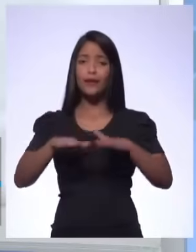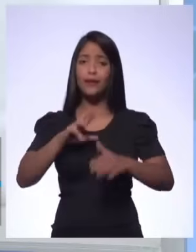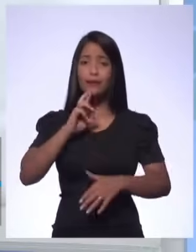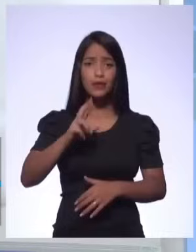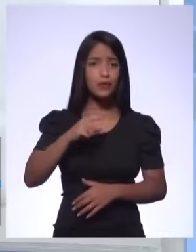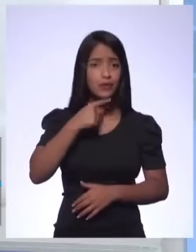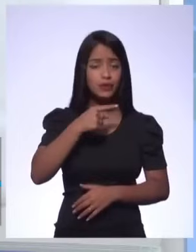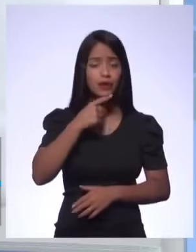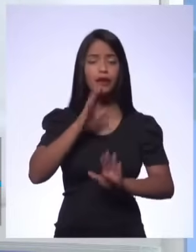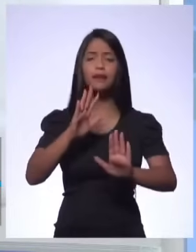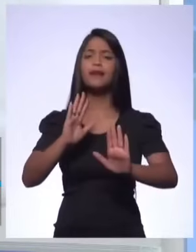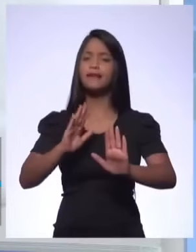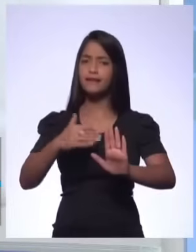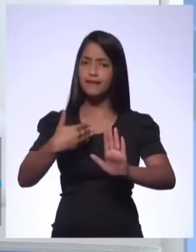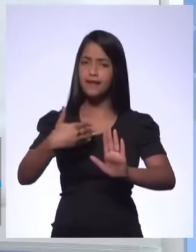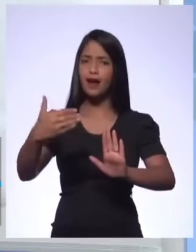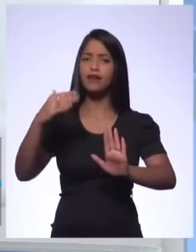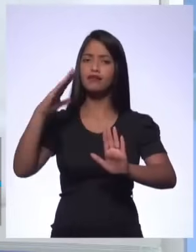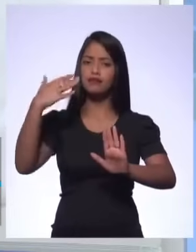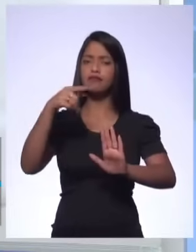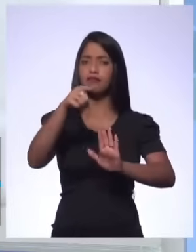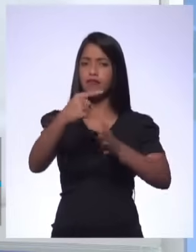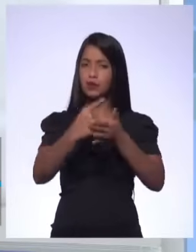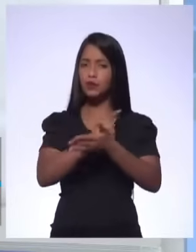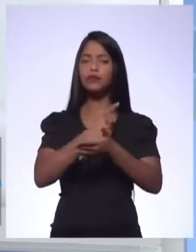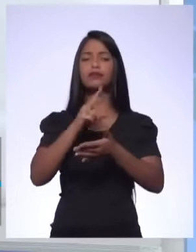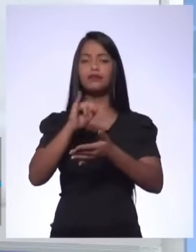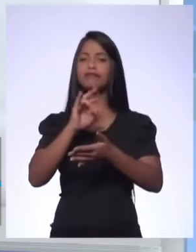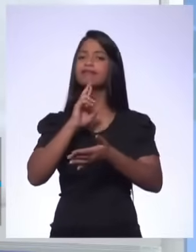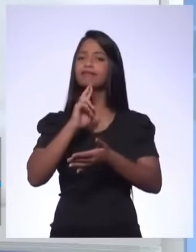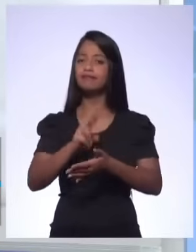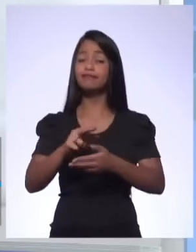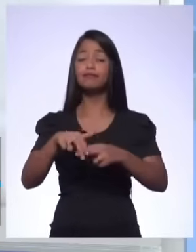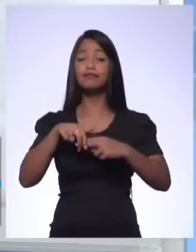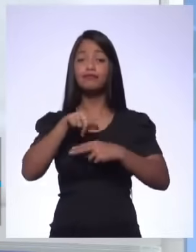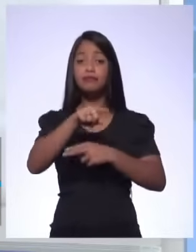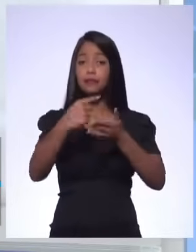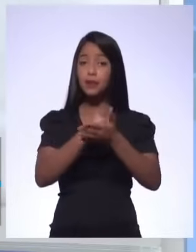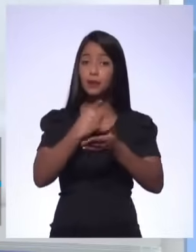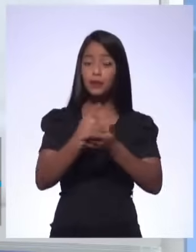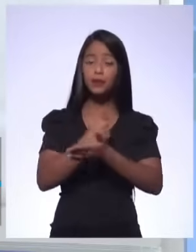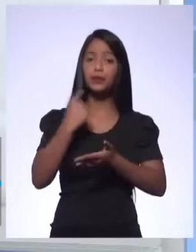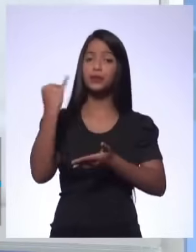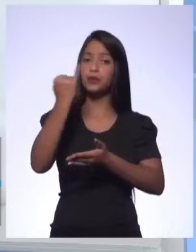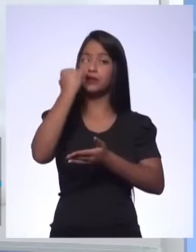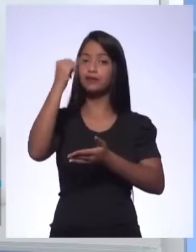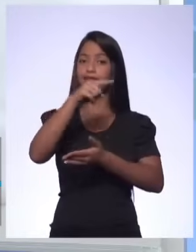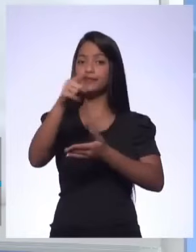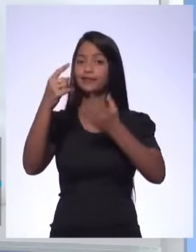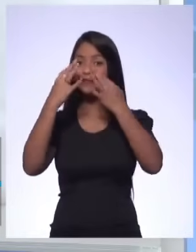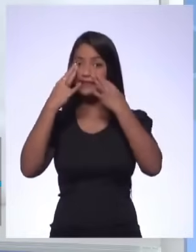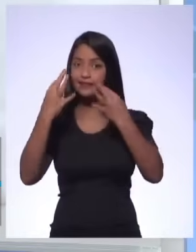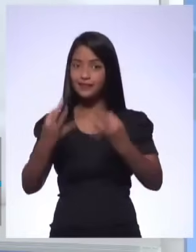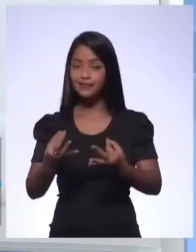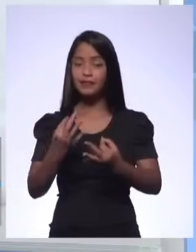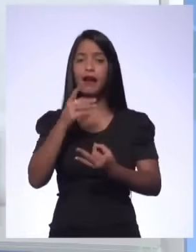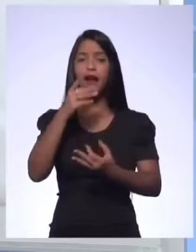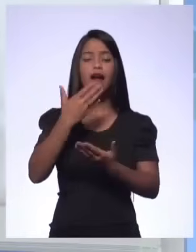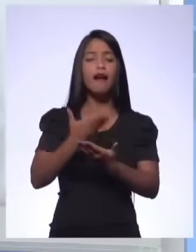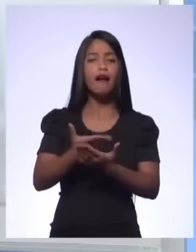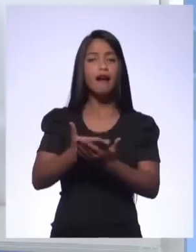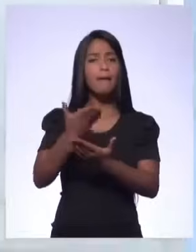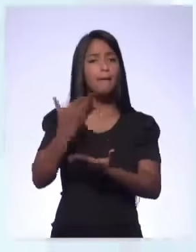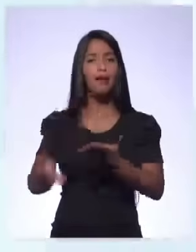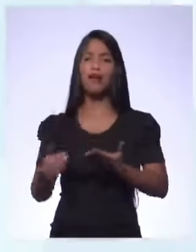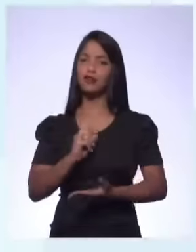sua resposta vai aparecer. Por isso que é importante prestar atenção nas nossas aulas e fazer o possível para não perder. Tá, vamos ver as habilidades aí que nós